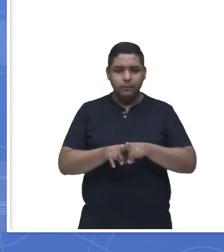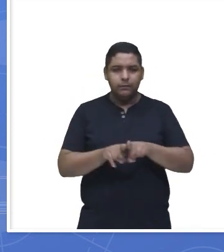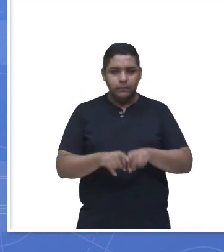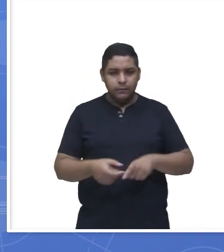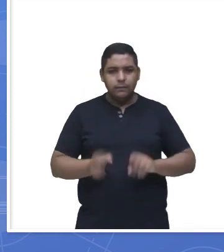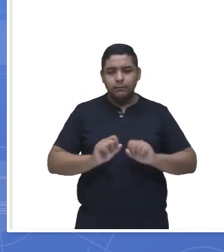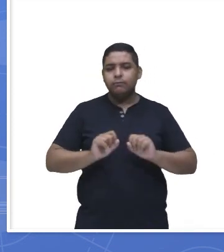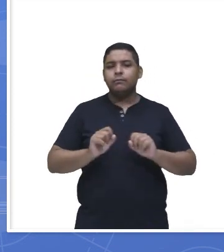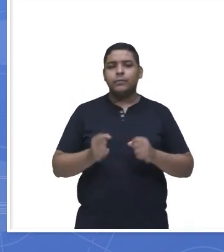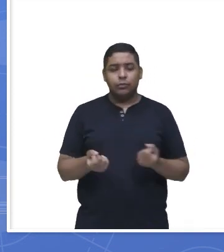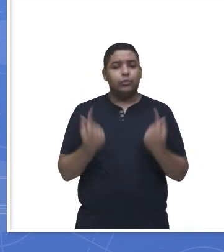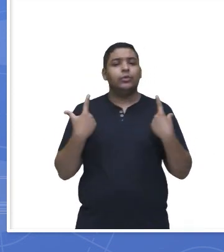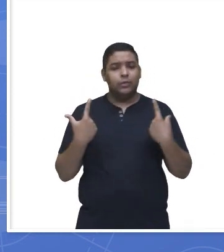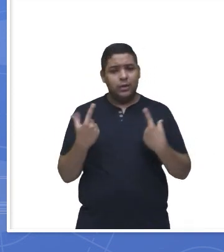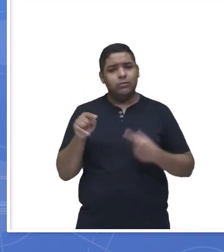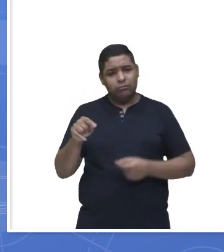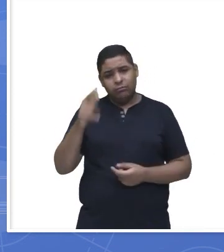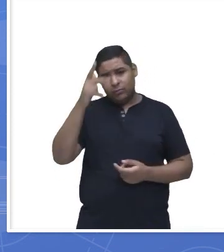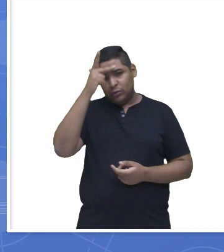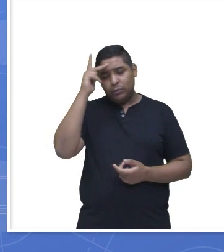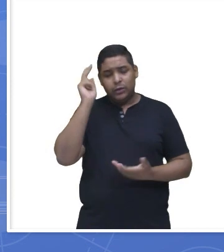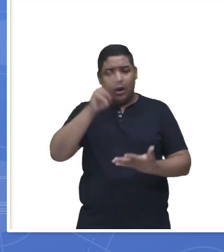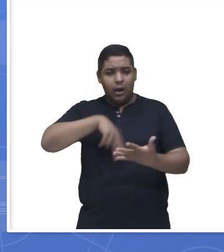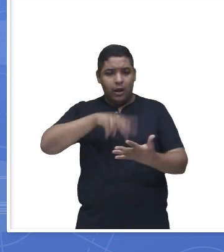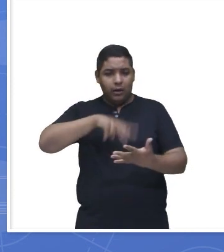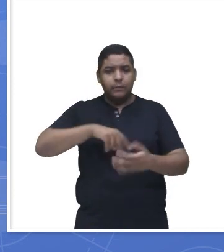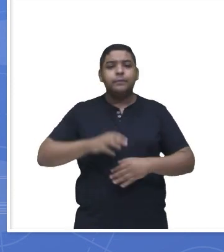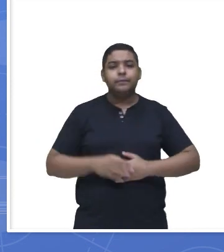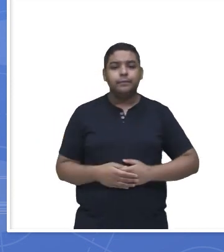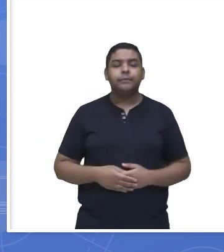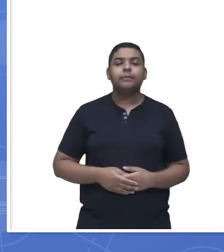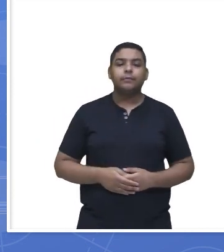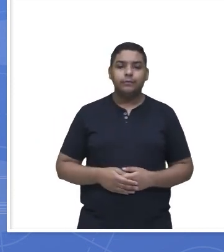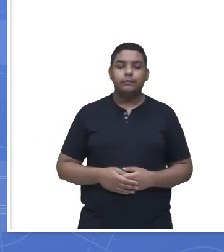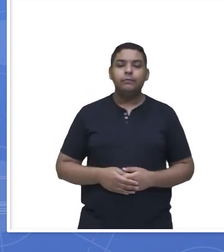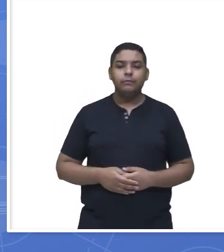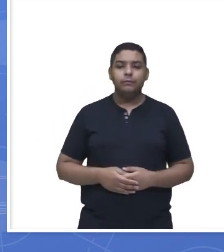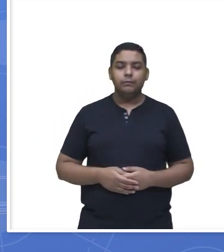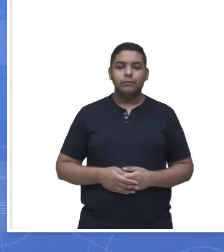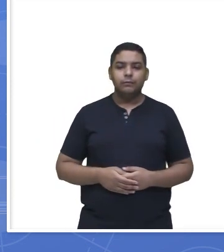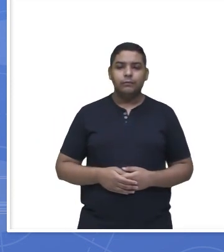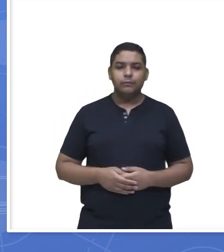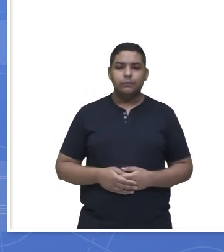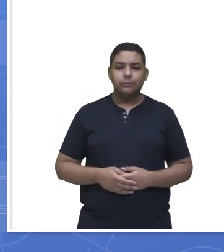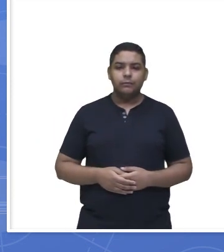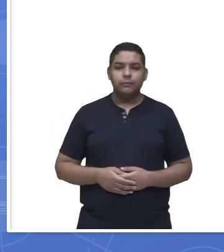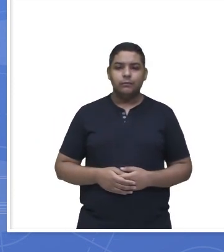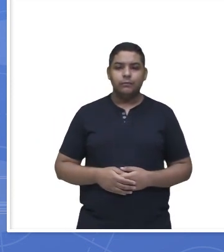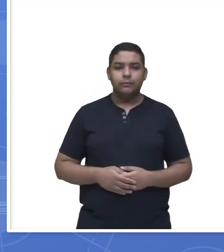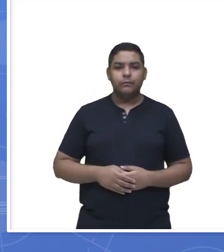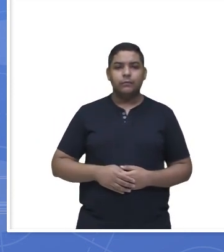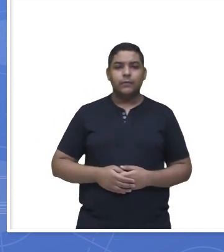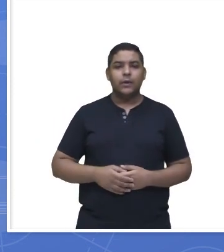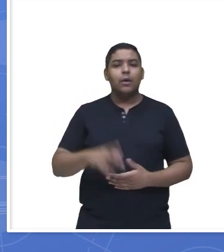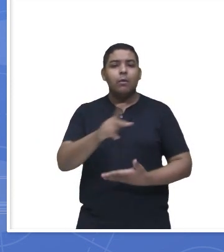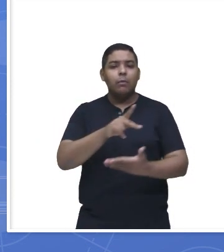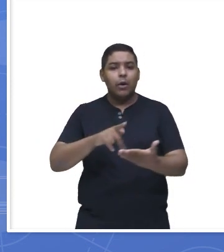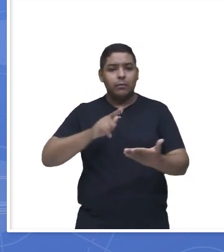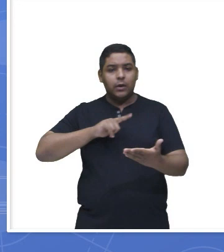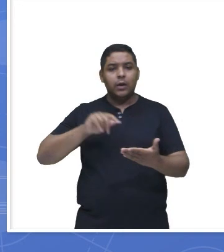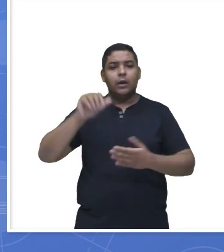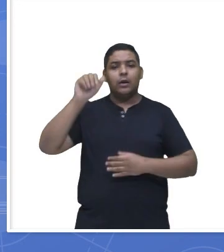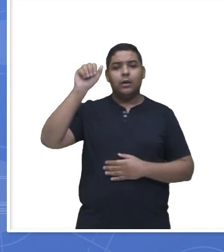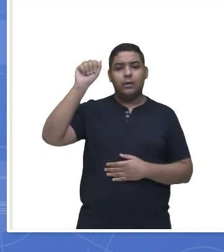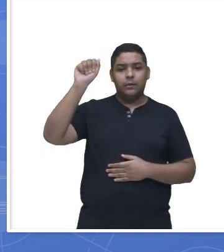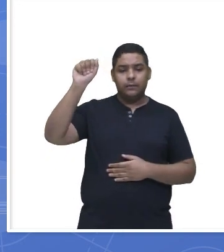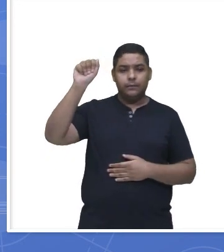estranheza. E aí nós temos, agora chegou o nosso momento, e aí nós temos, quanto ao poema, nós temos a letra A. Quanto